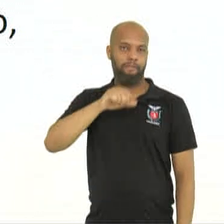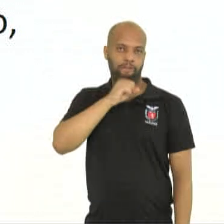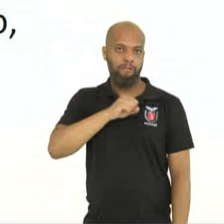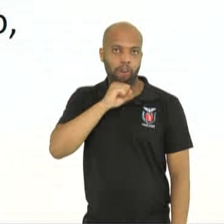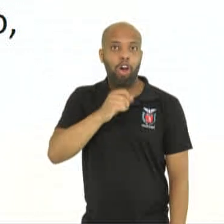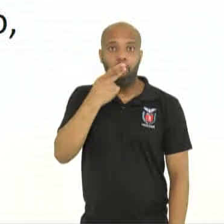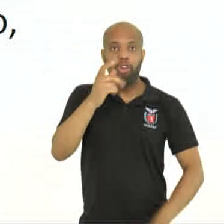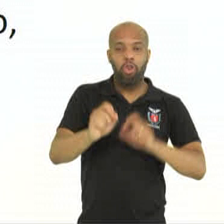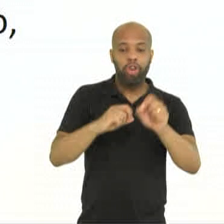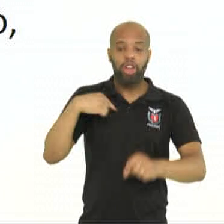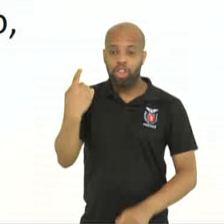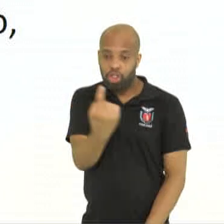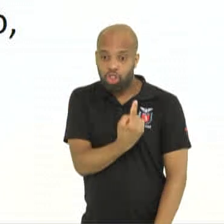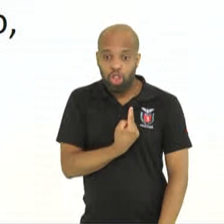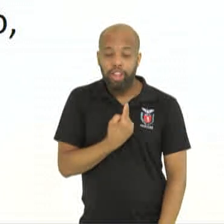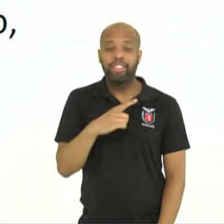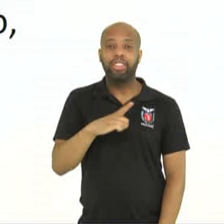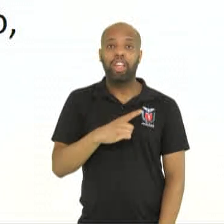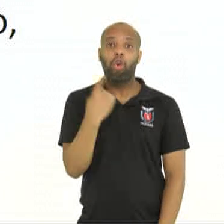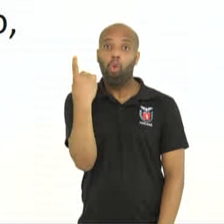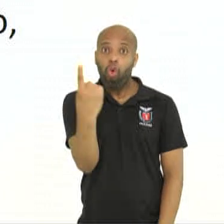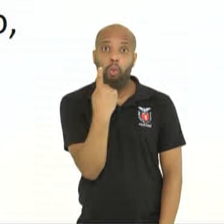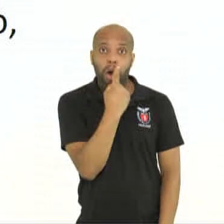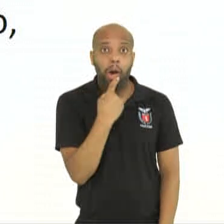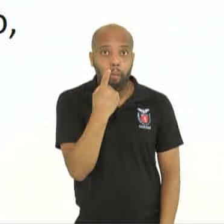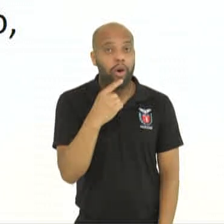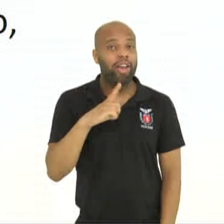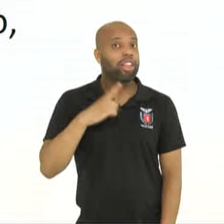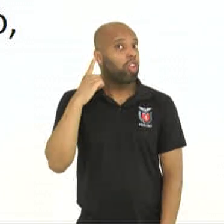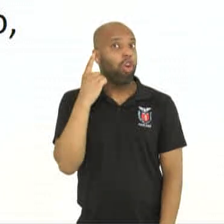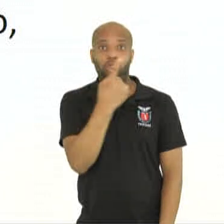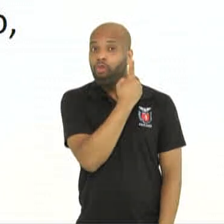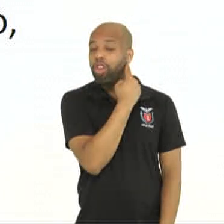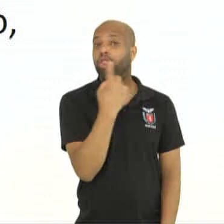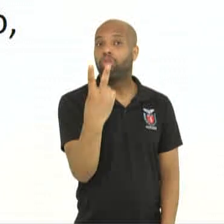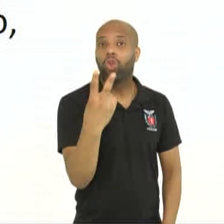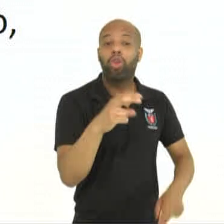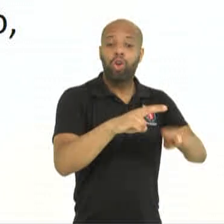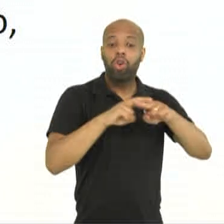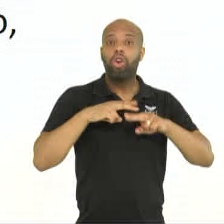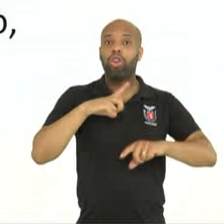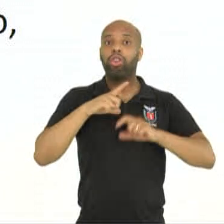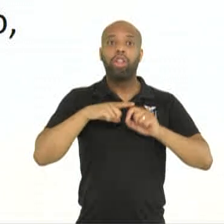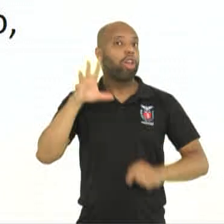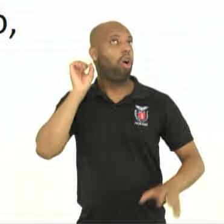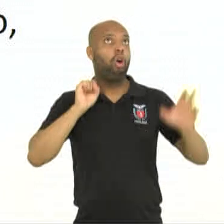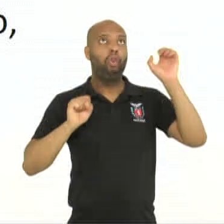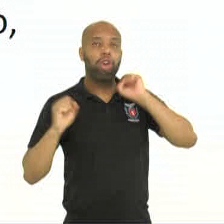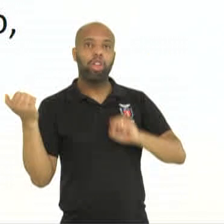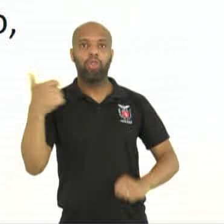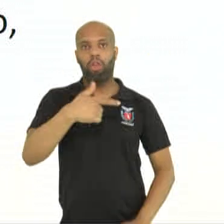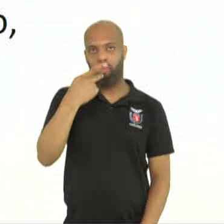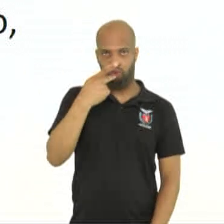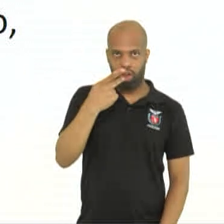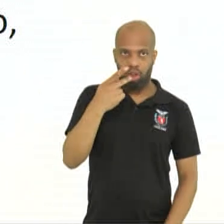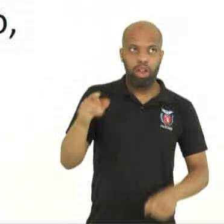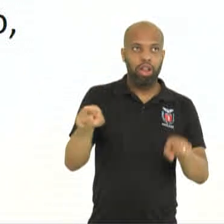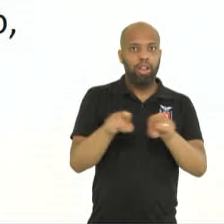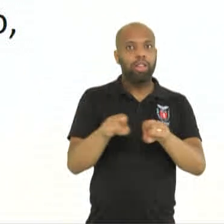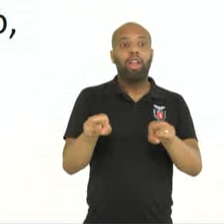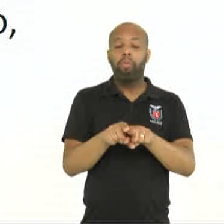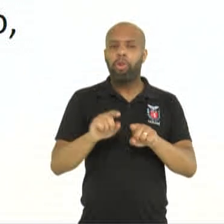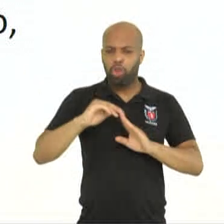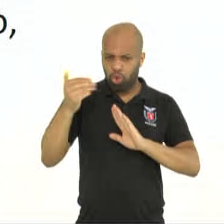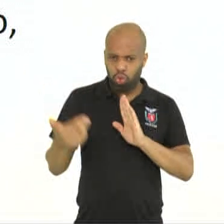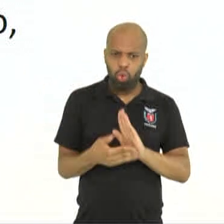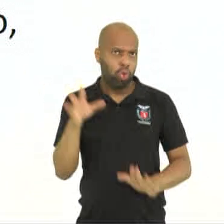que nós temos uma boca e dois ouvidos. Por isso, nós temos que mais ouvir do que falar. E mais, nem